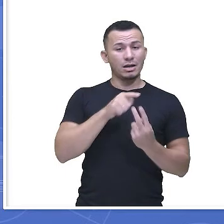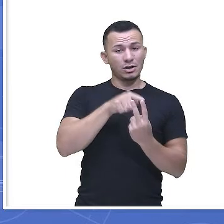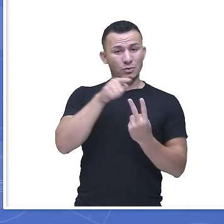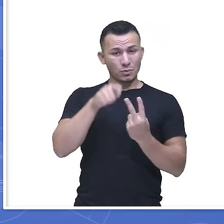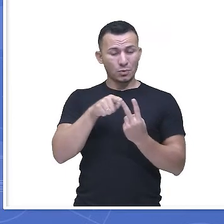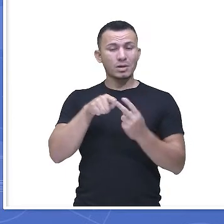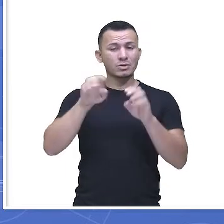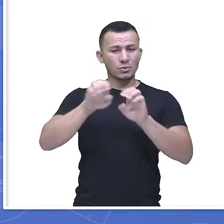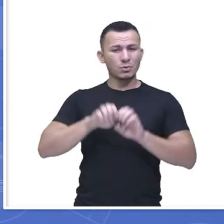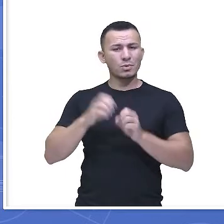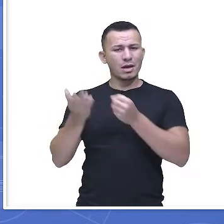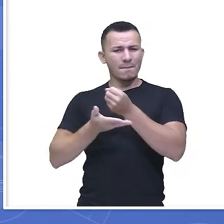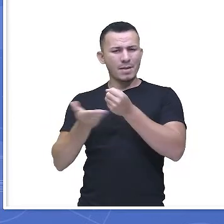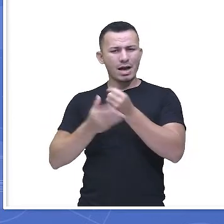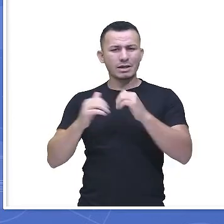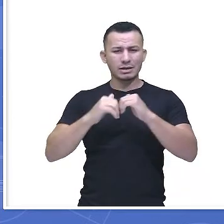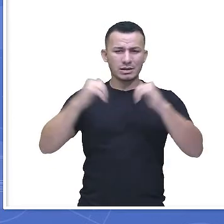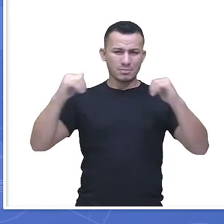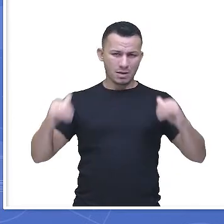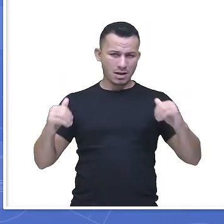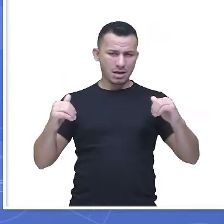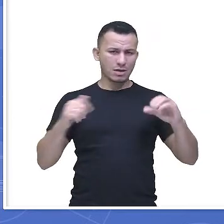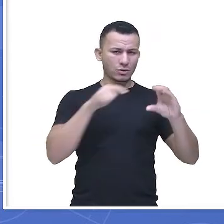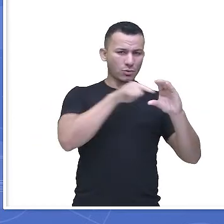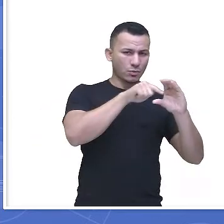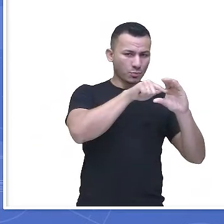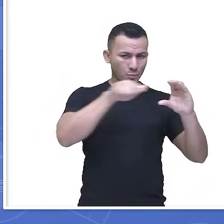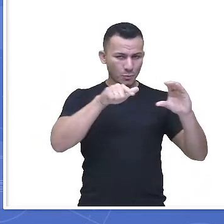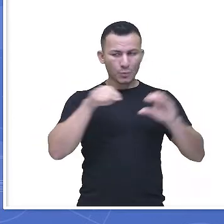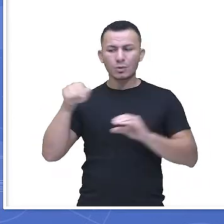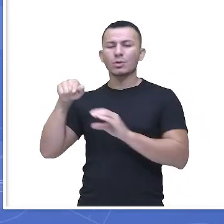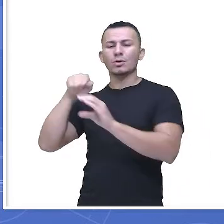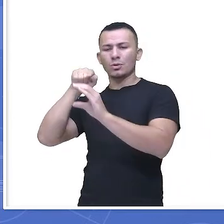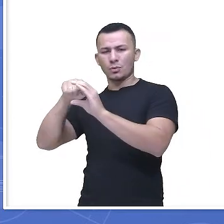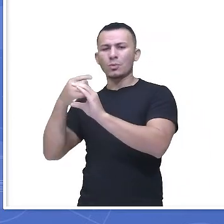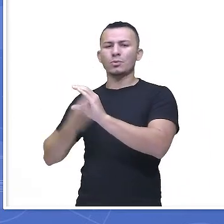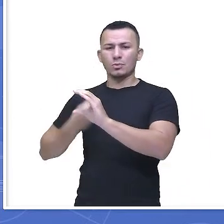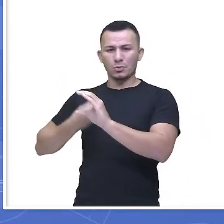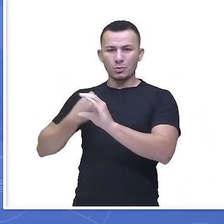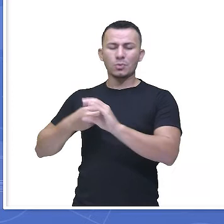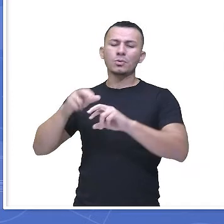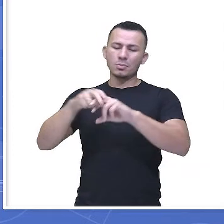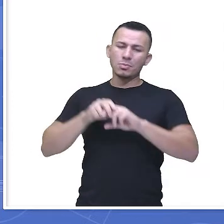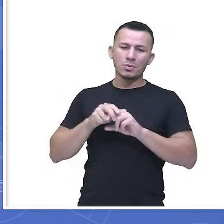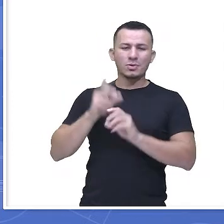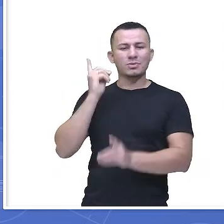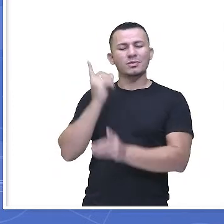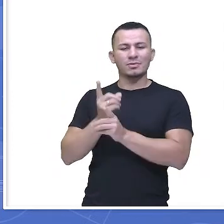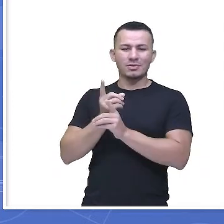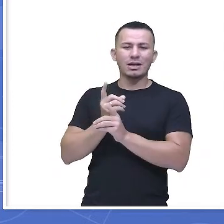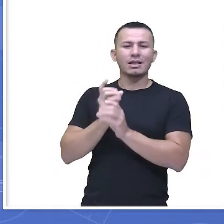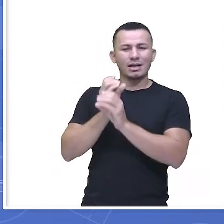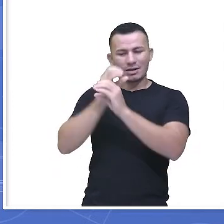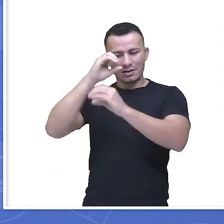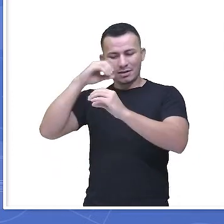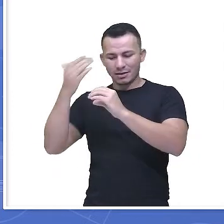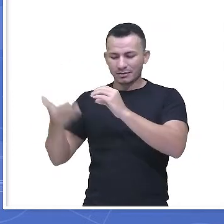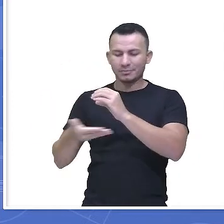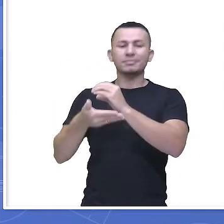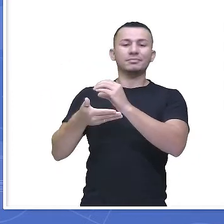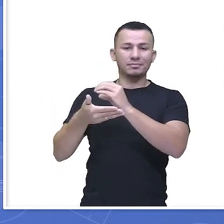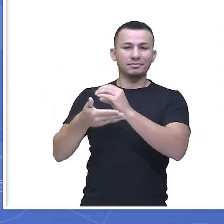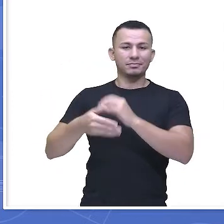básicas que diferenciam células procariontes de eucariontes, que foi capaz, graças ao desenvolvimento da microscopia,